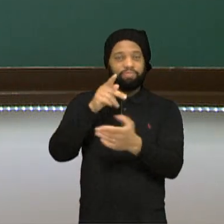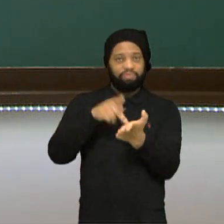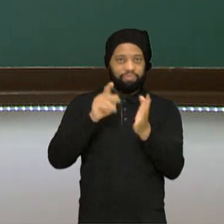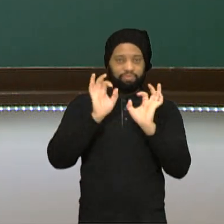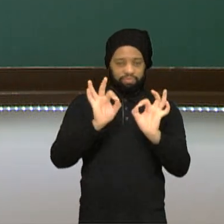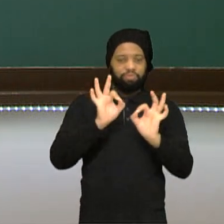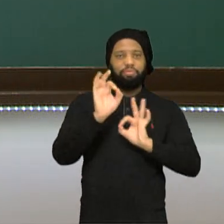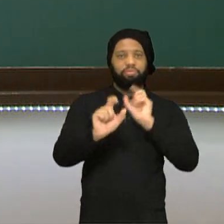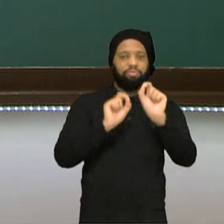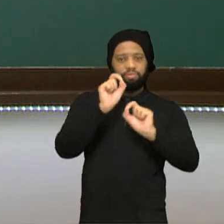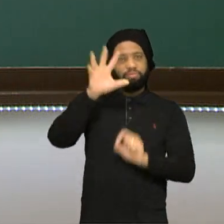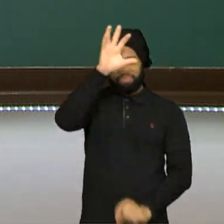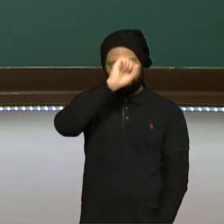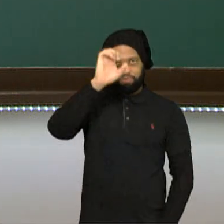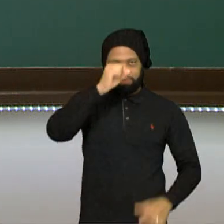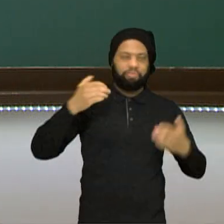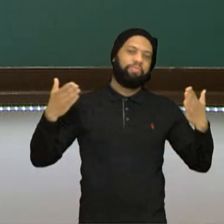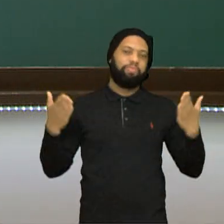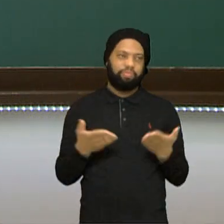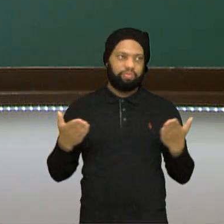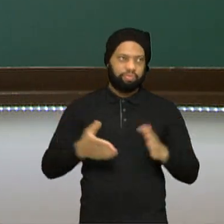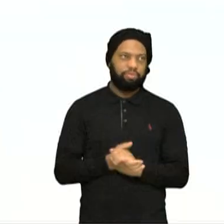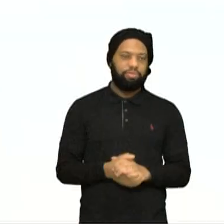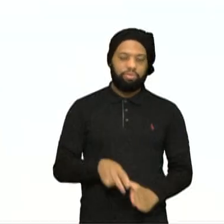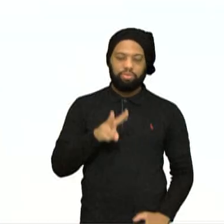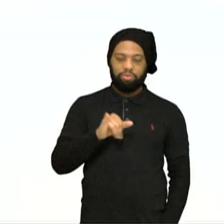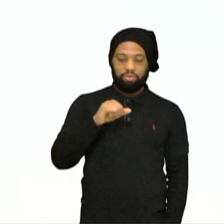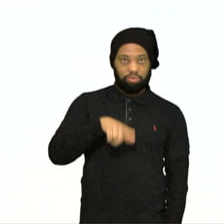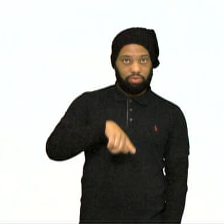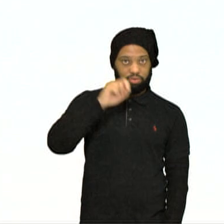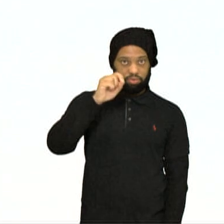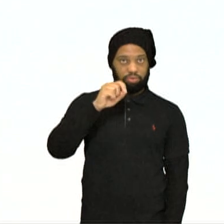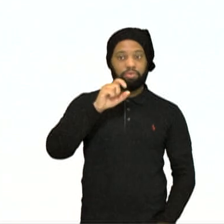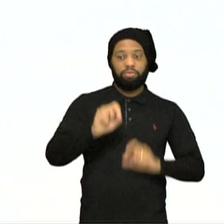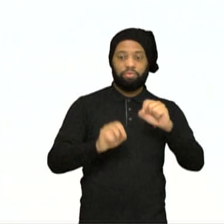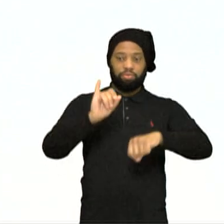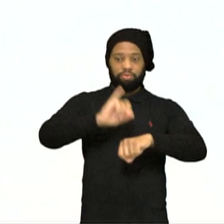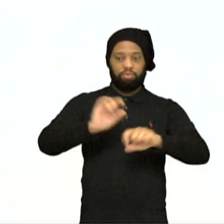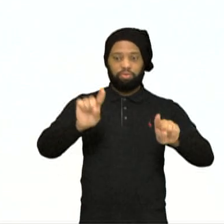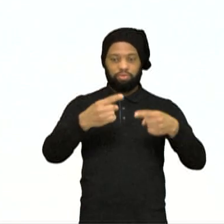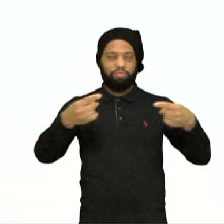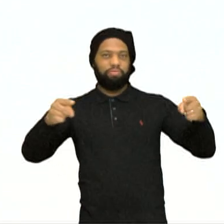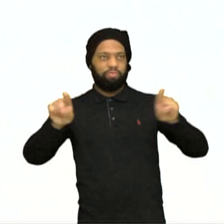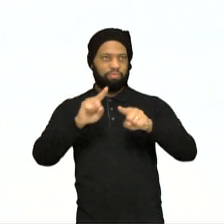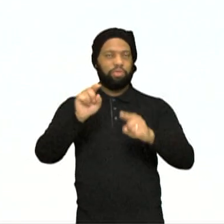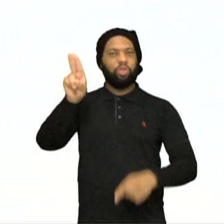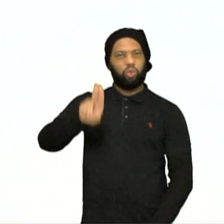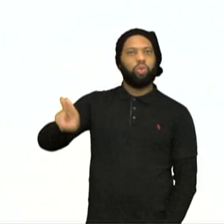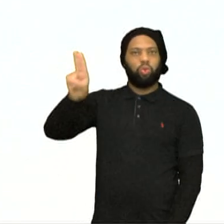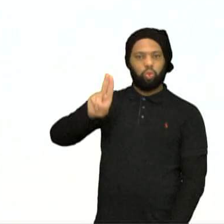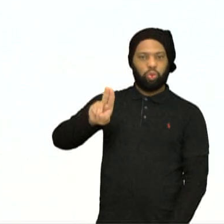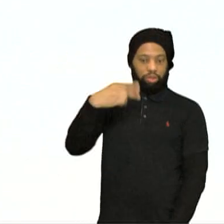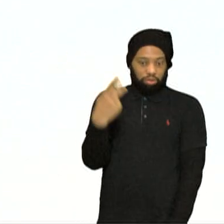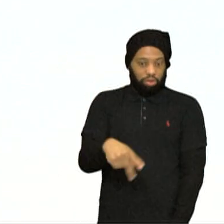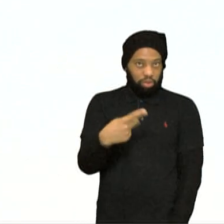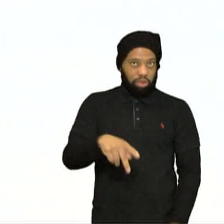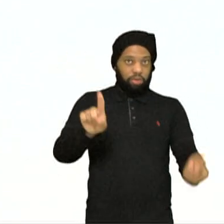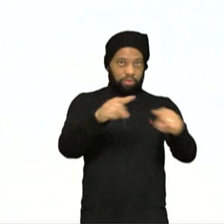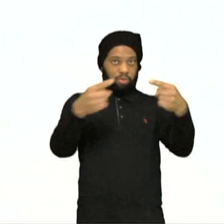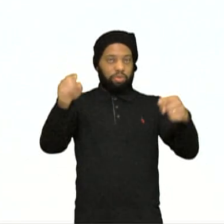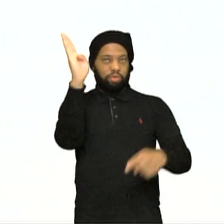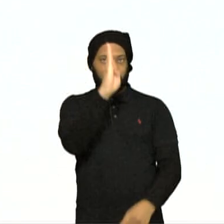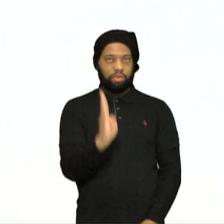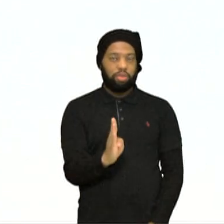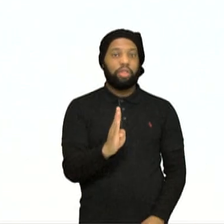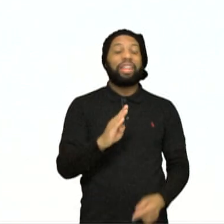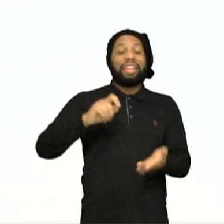vocês, né, aprenderam na aula, tá bom? Então, escolha um instrumento musical, né, utilizado na música brasileira e desenhe